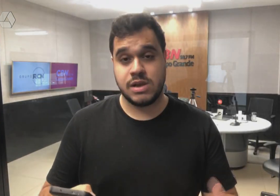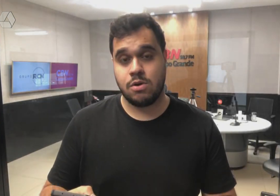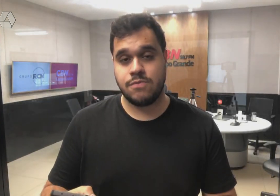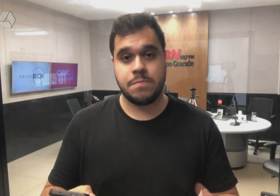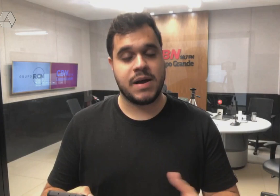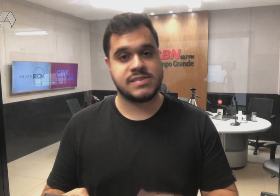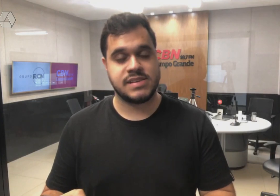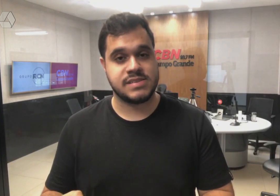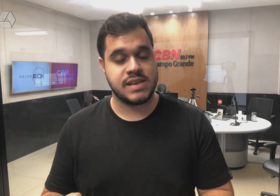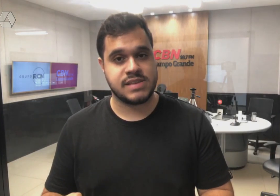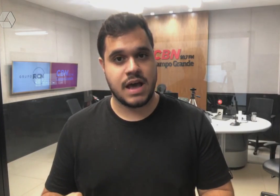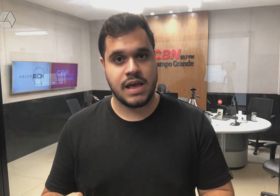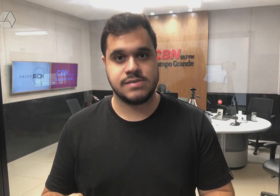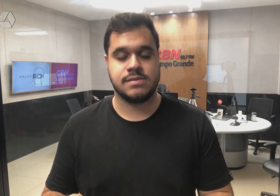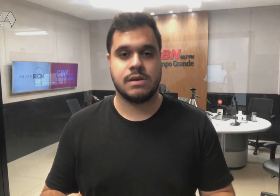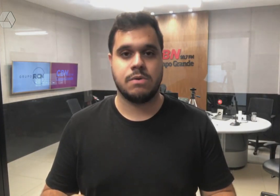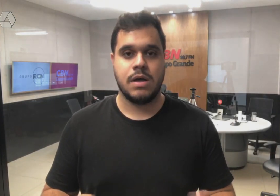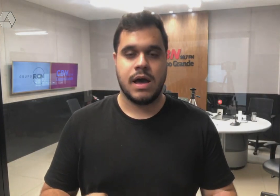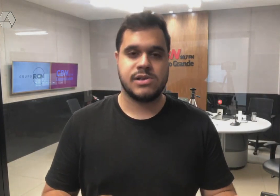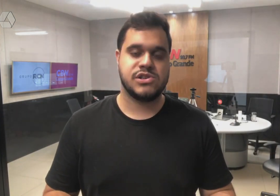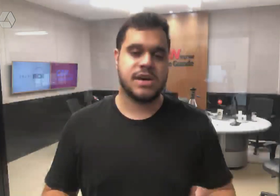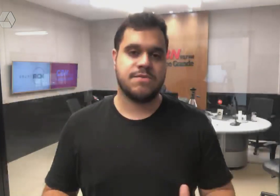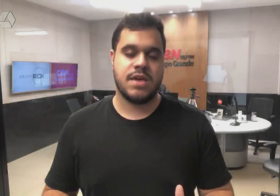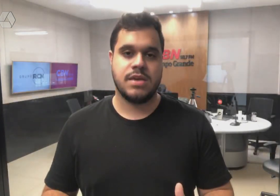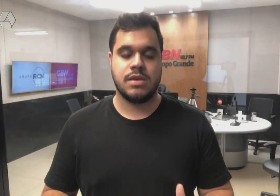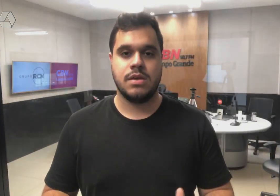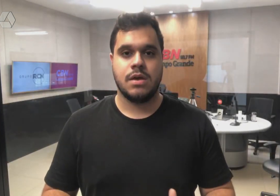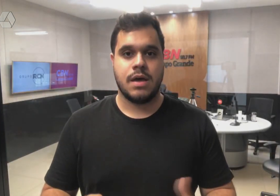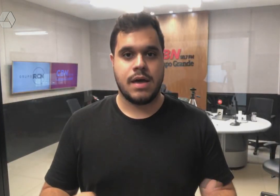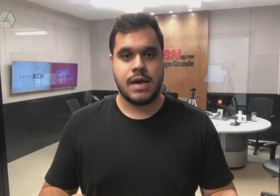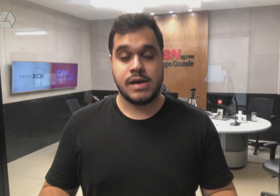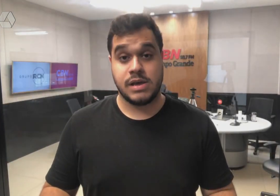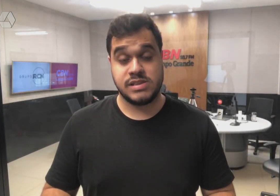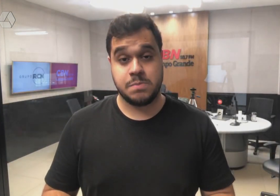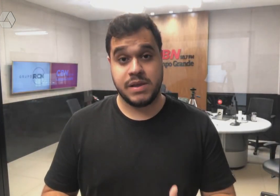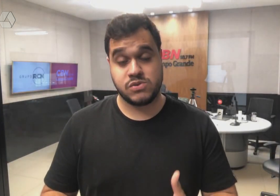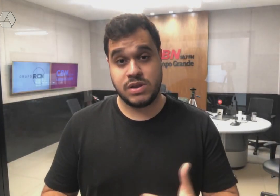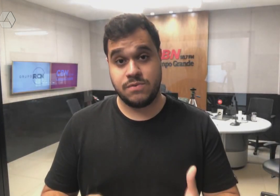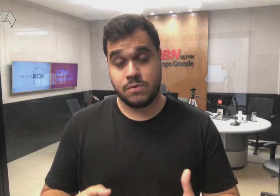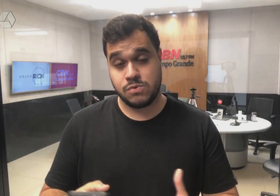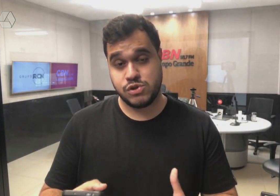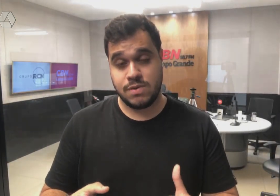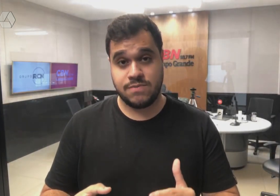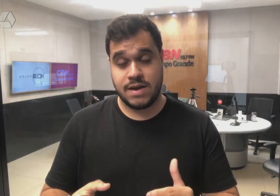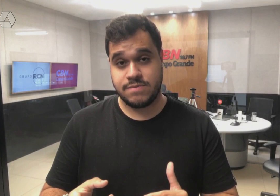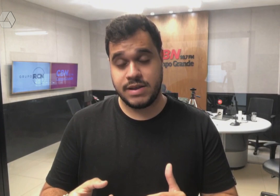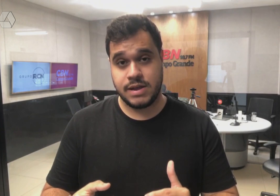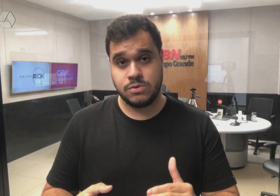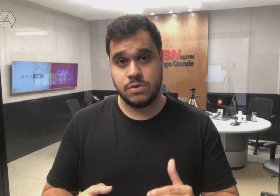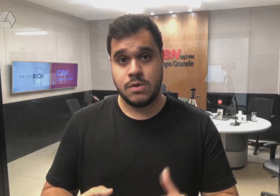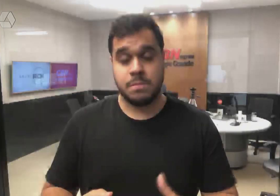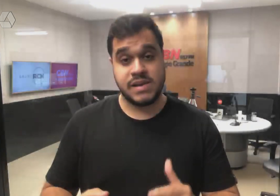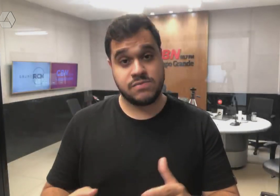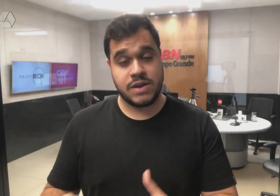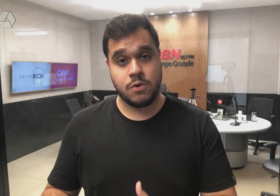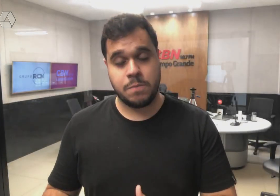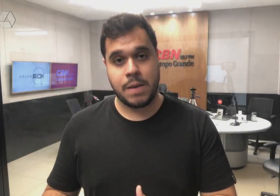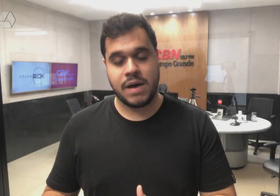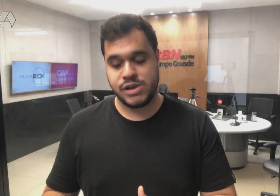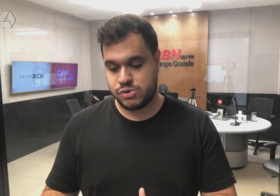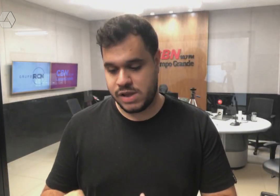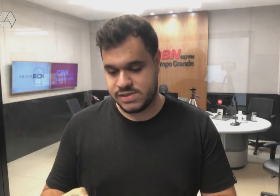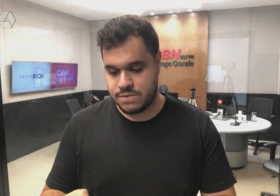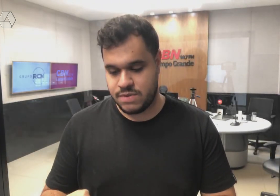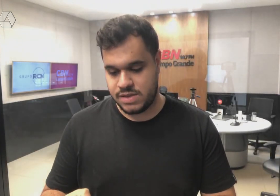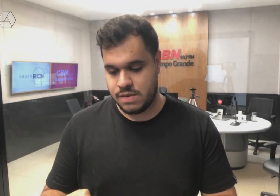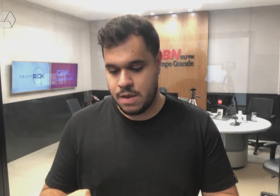baixou de R$19 para R$16. Então, a gente já vê aí que esse preço ele continua variando, mas variou